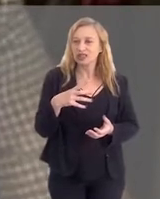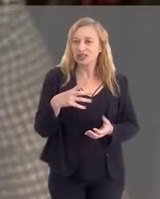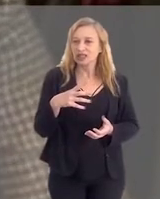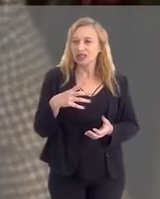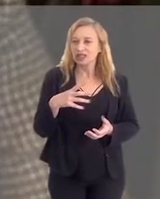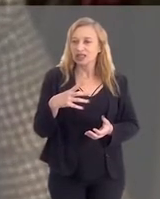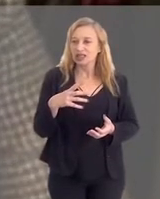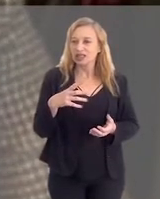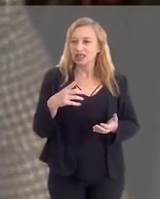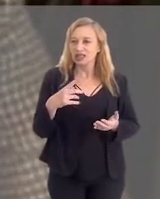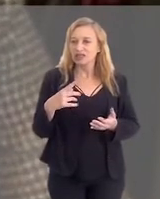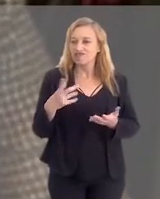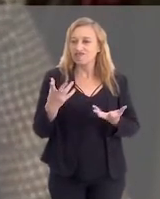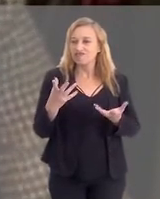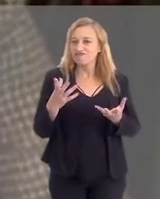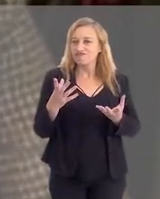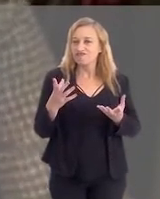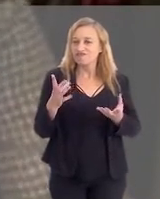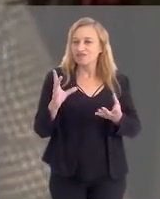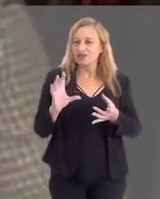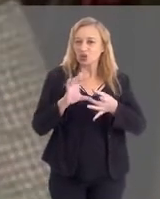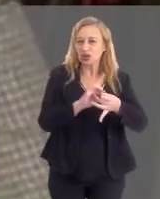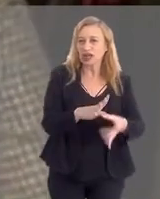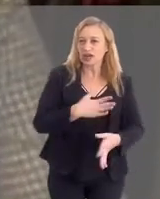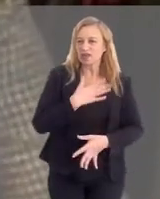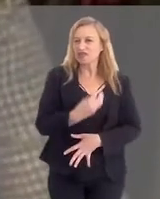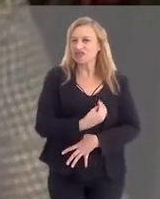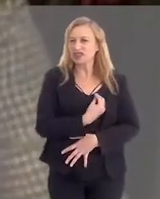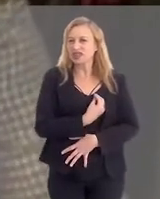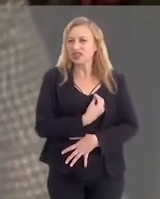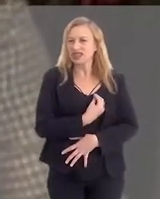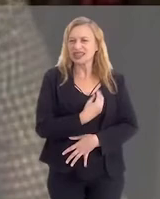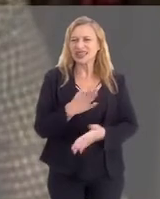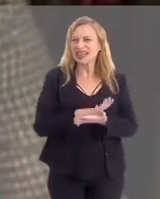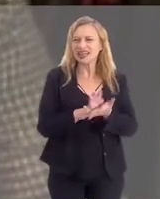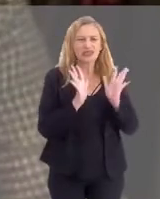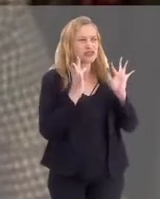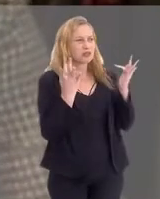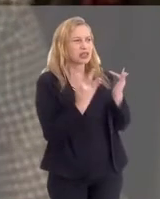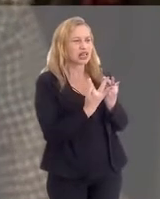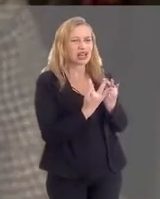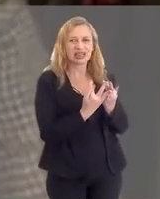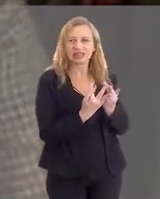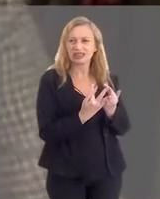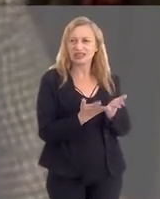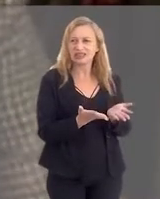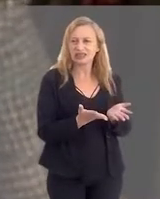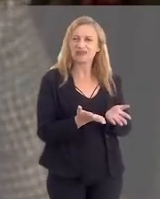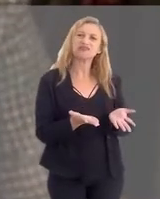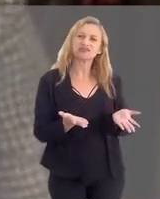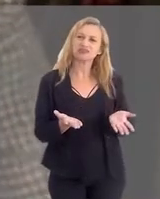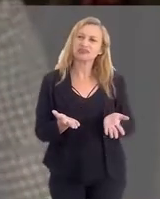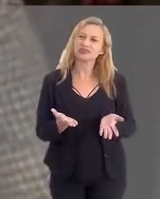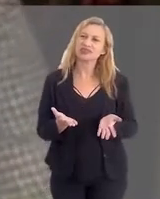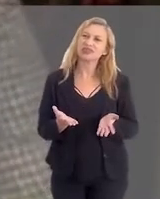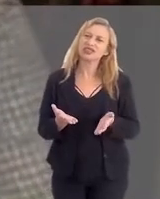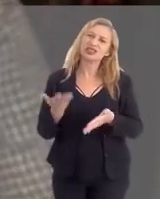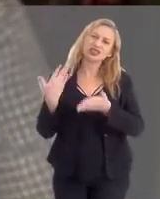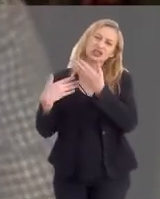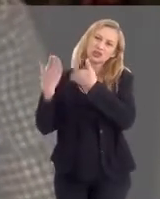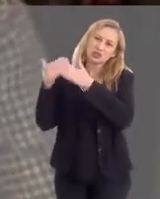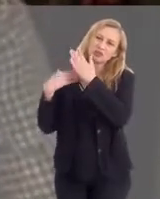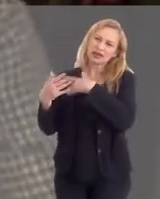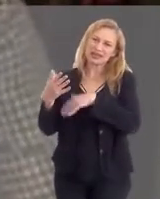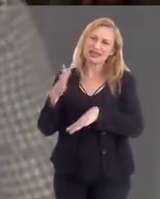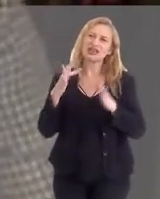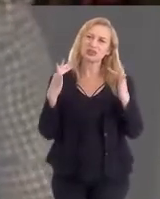pegou sem ter um laço com nada familiar dessa existência, né? Talvez